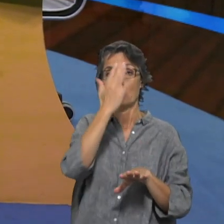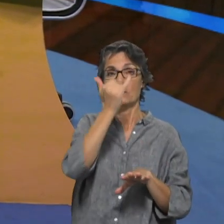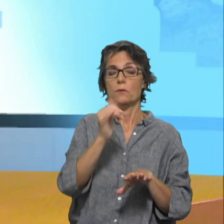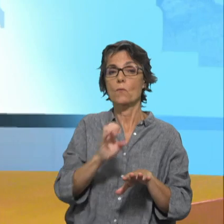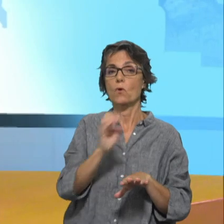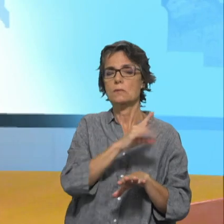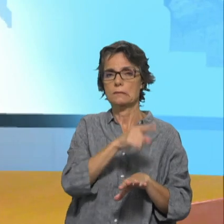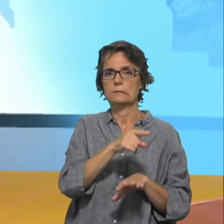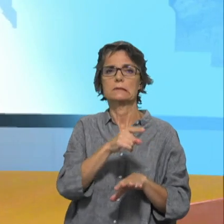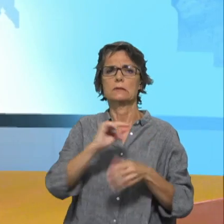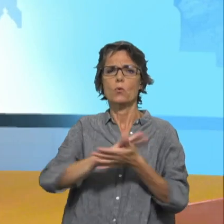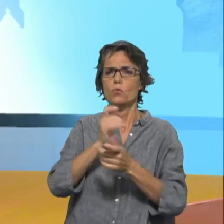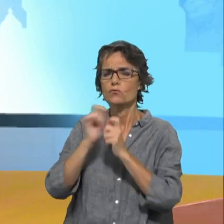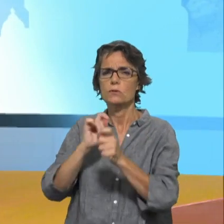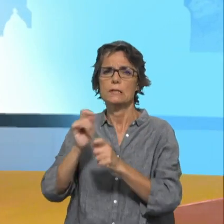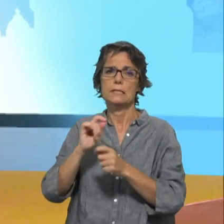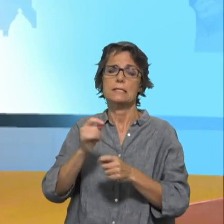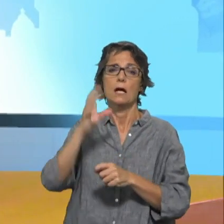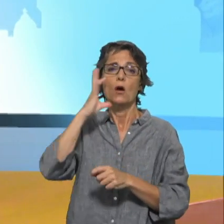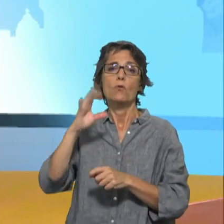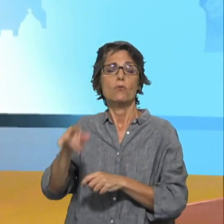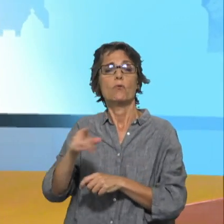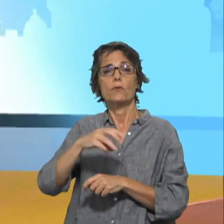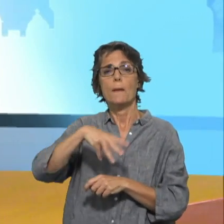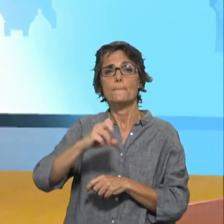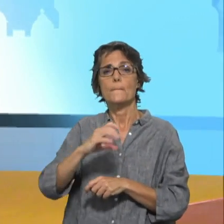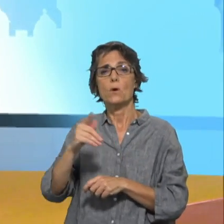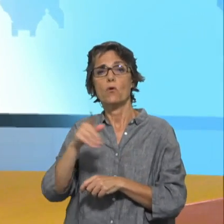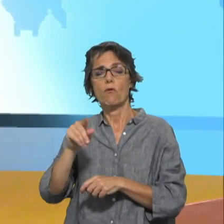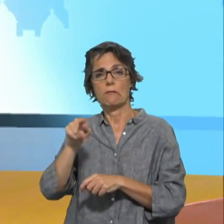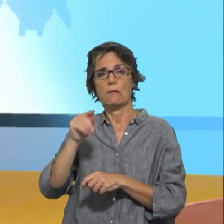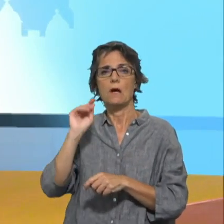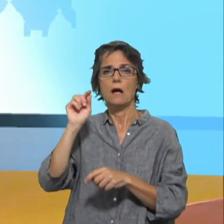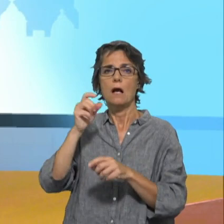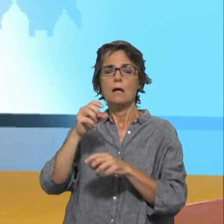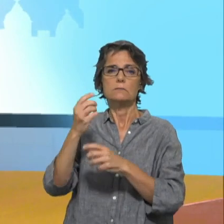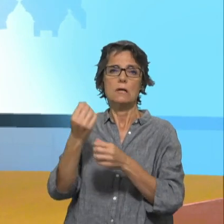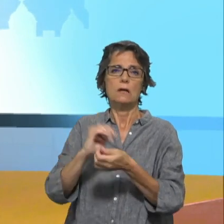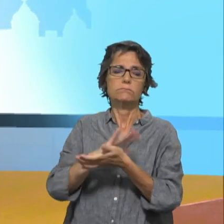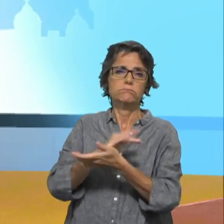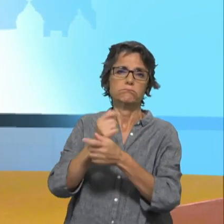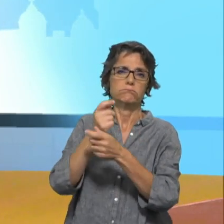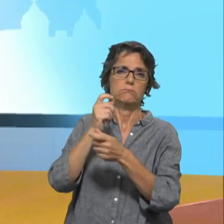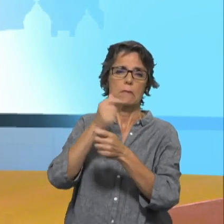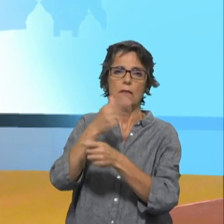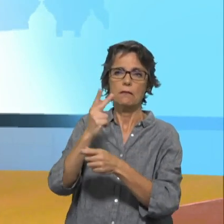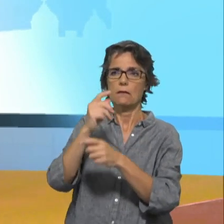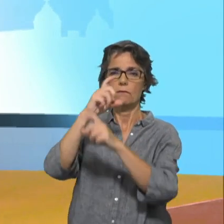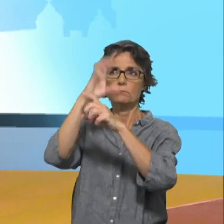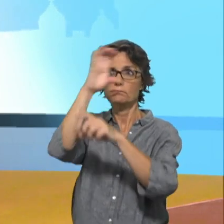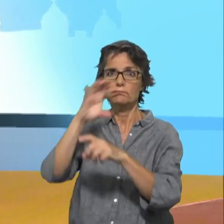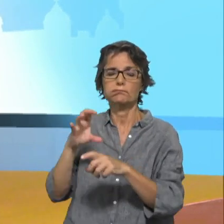Hotel Macota, justamente o hotel onde tinham sido anunciados estes resultados, em simultâneo em Timor-Leste e em Nova Iorque, nas Nações